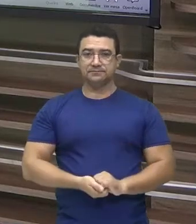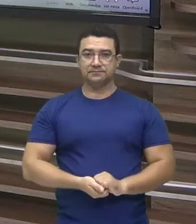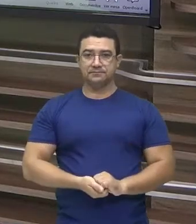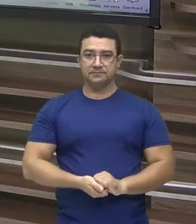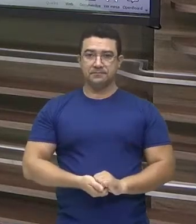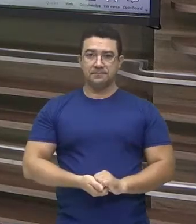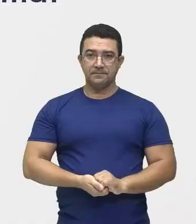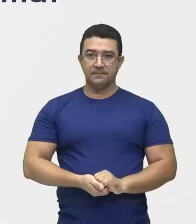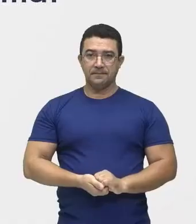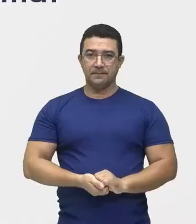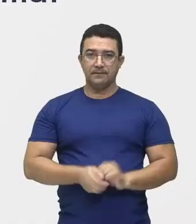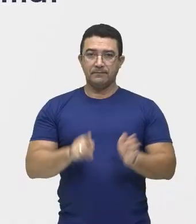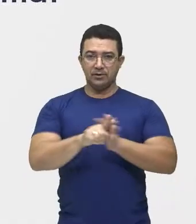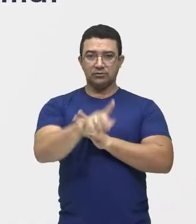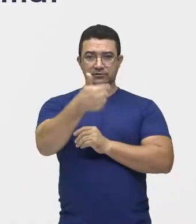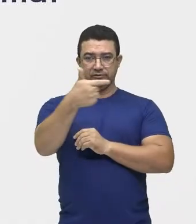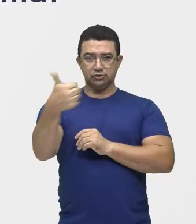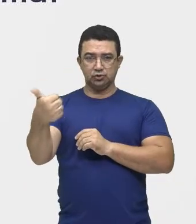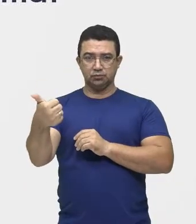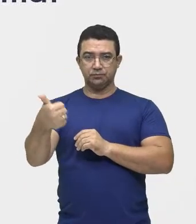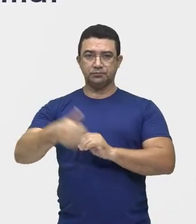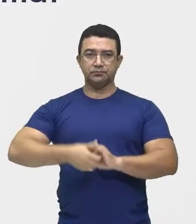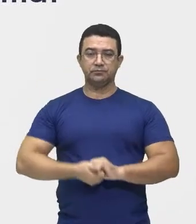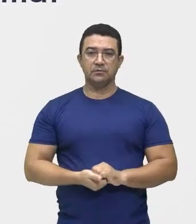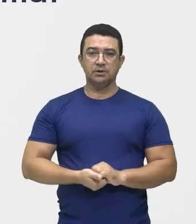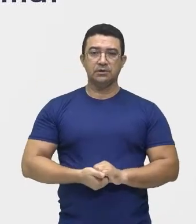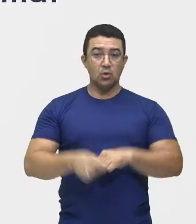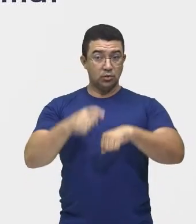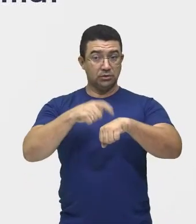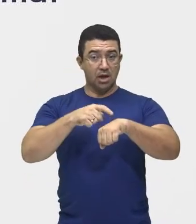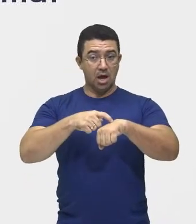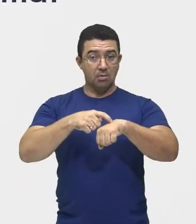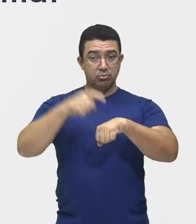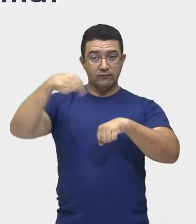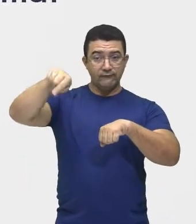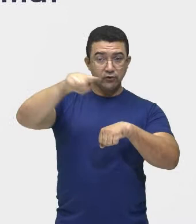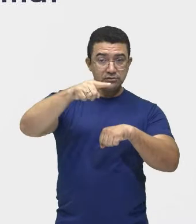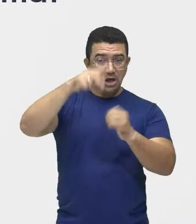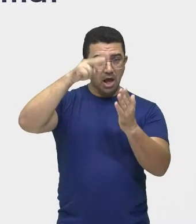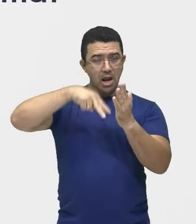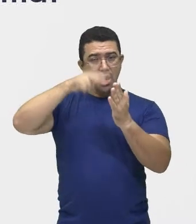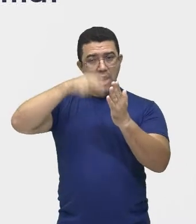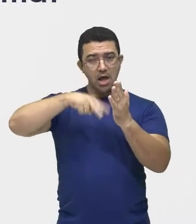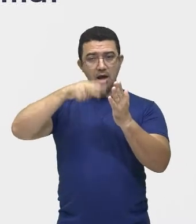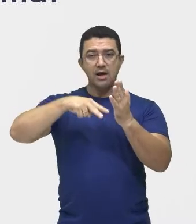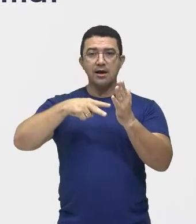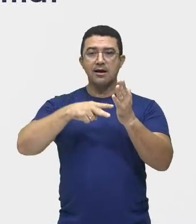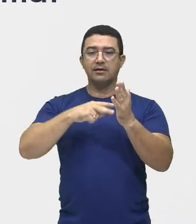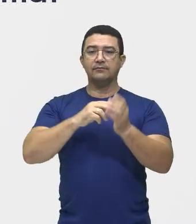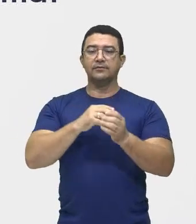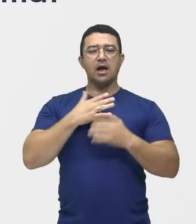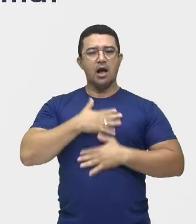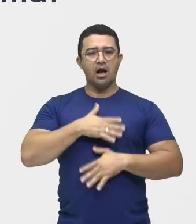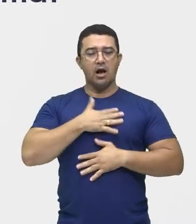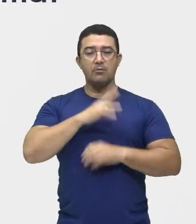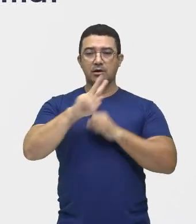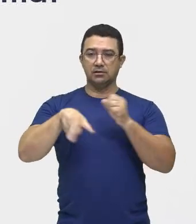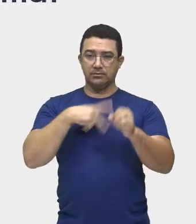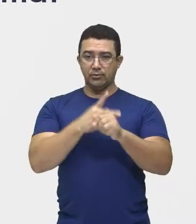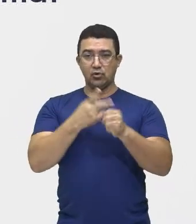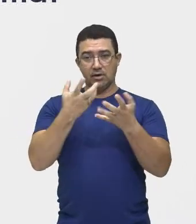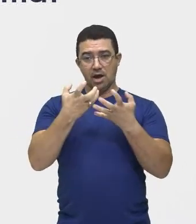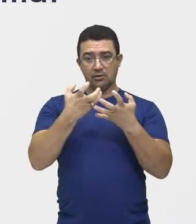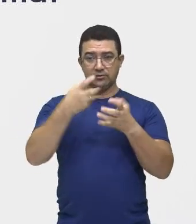21. Mais uma vez, vou dar um tempinho para vocês, a gente vai ler com calma o que a questão fala para a gente. E daqui a pouco quero que